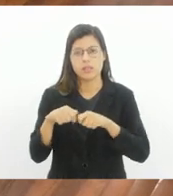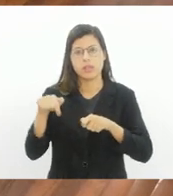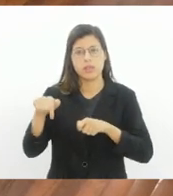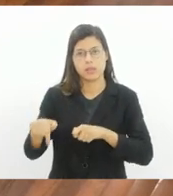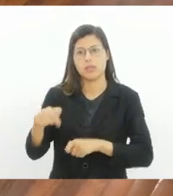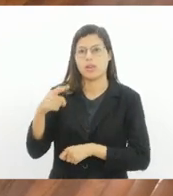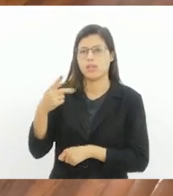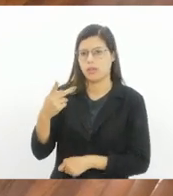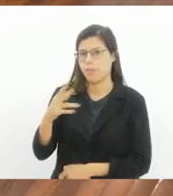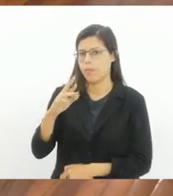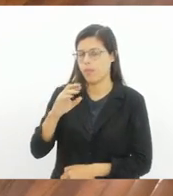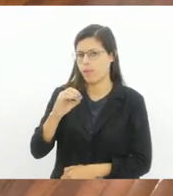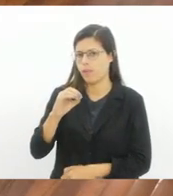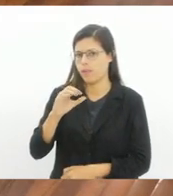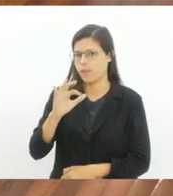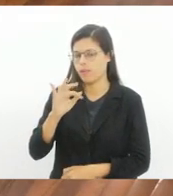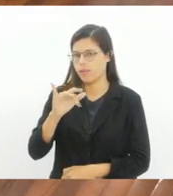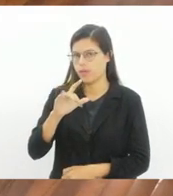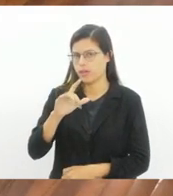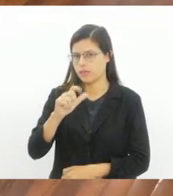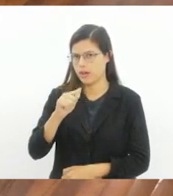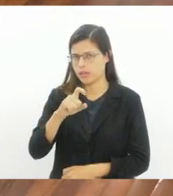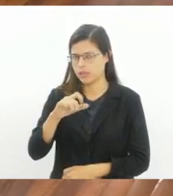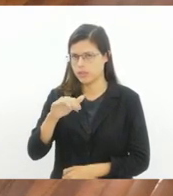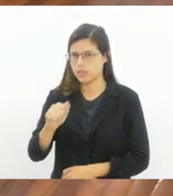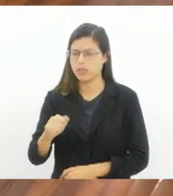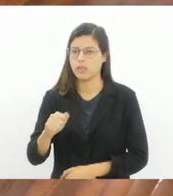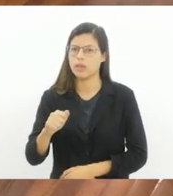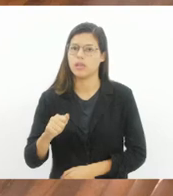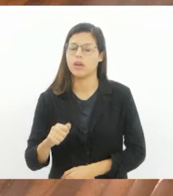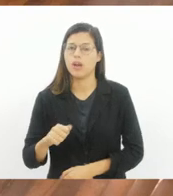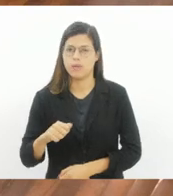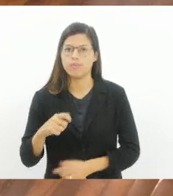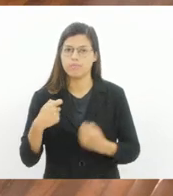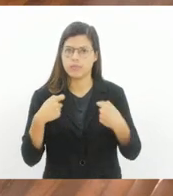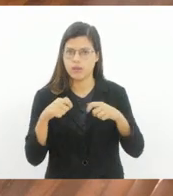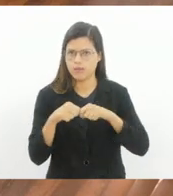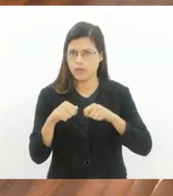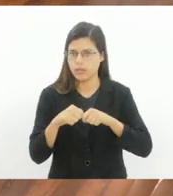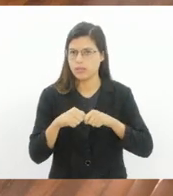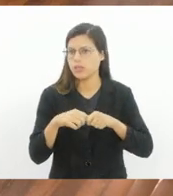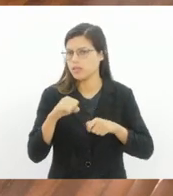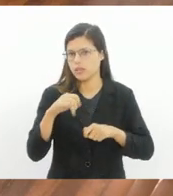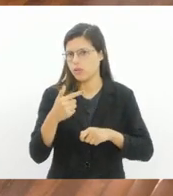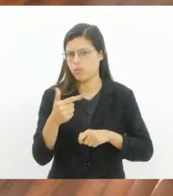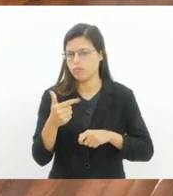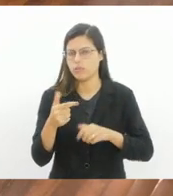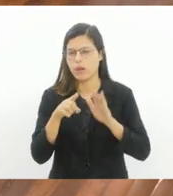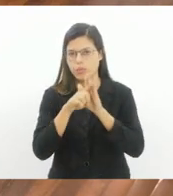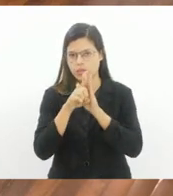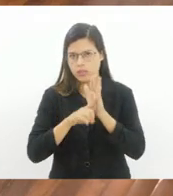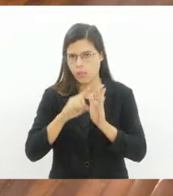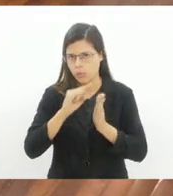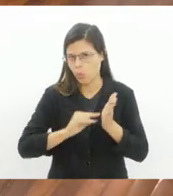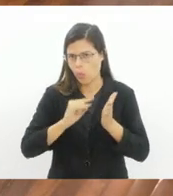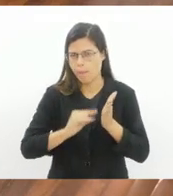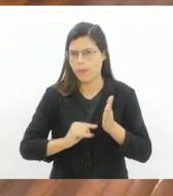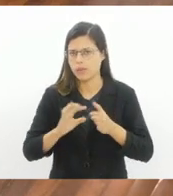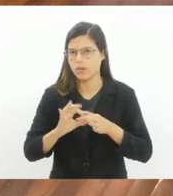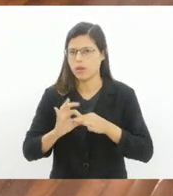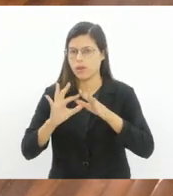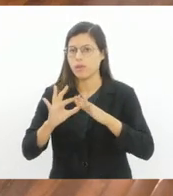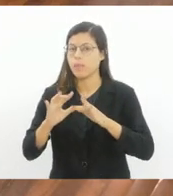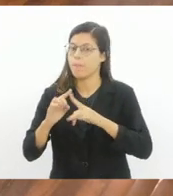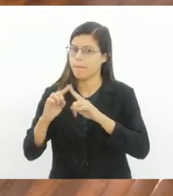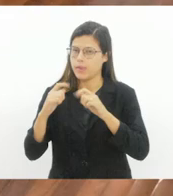se não tiver os exames disponíveis. É claro que a gente atua junto aos estados para garantir que os exames e a